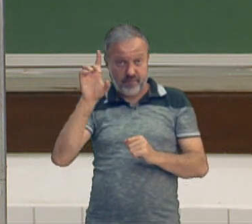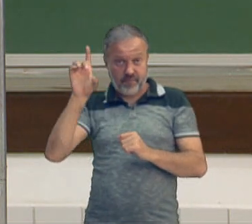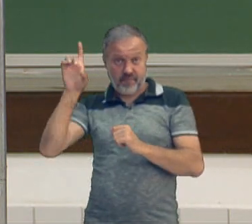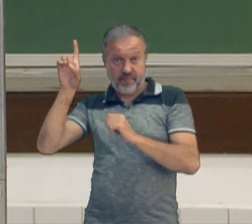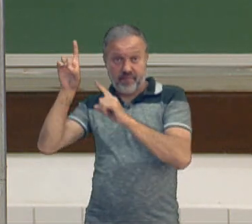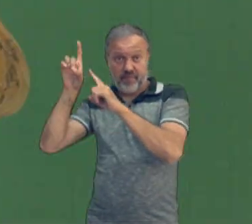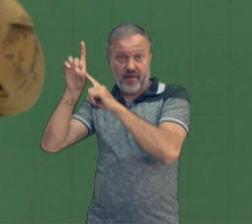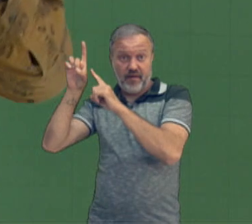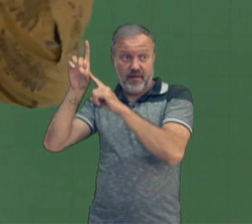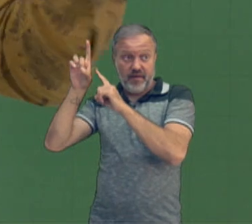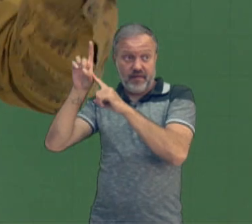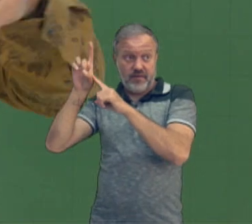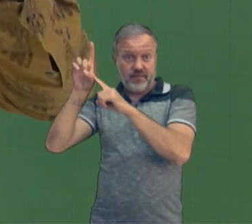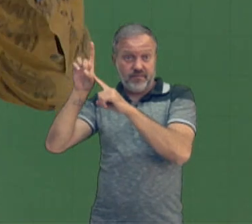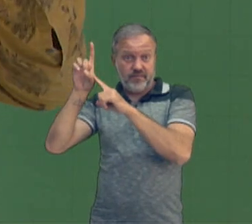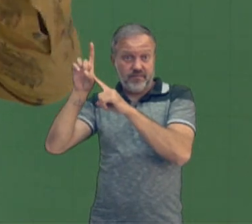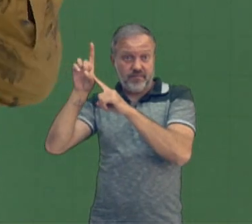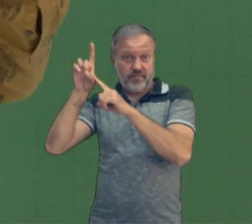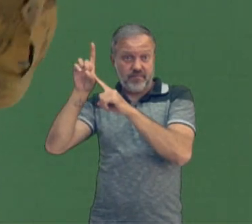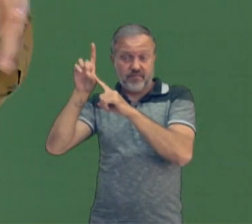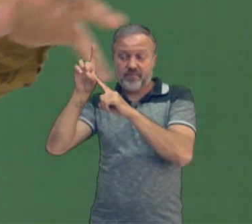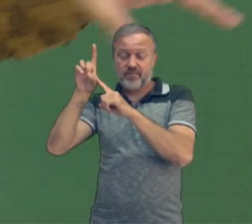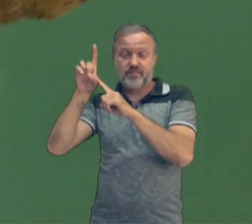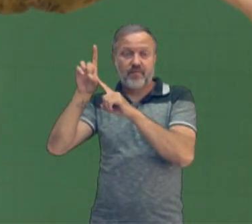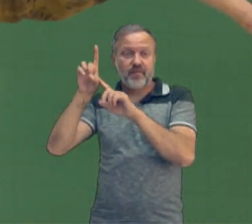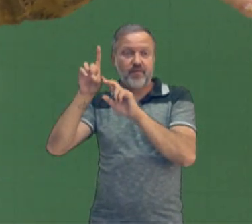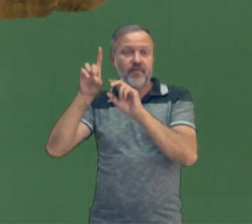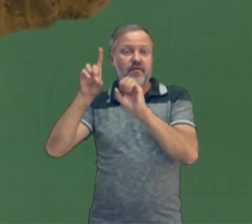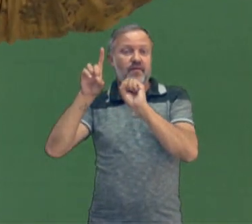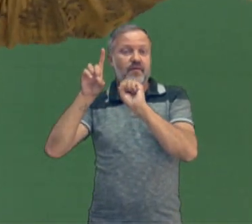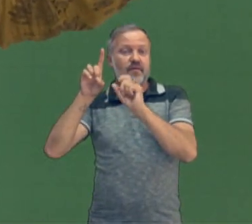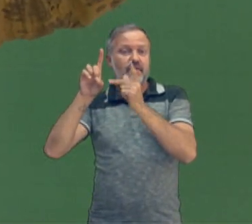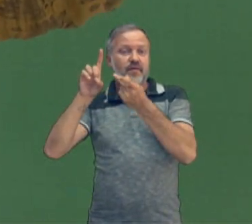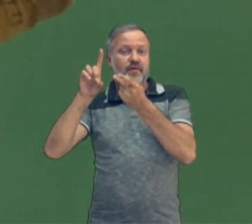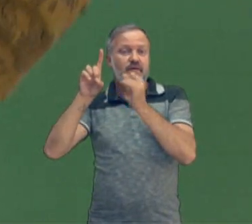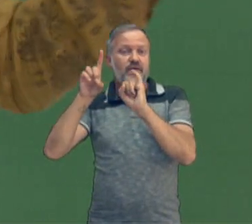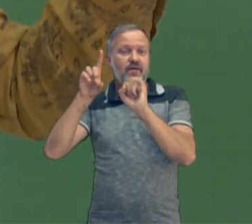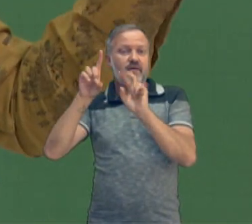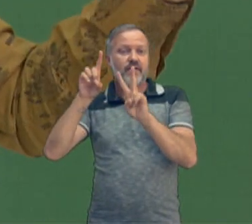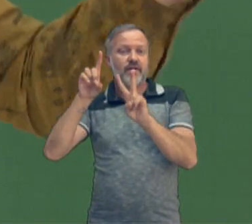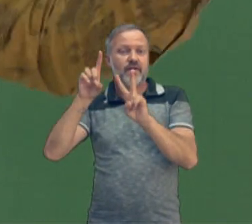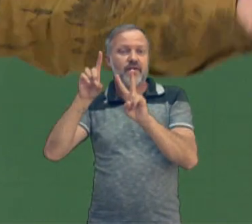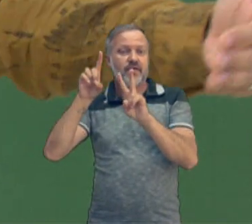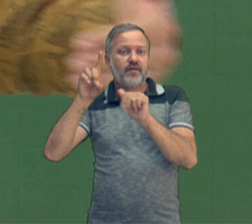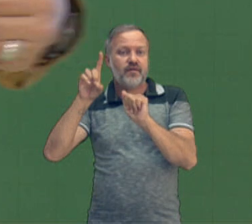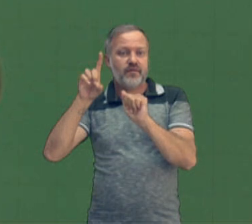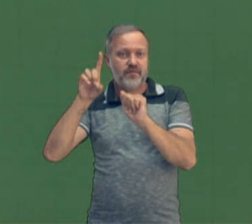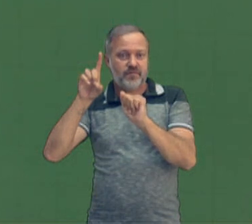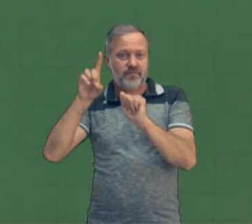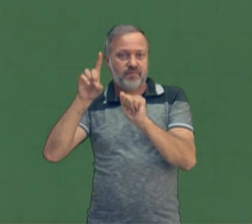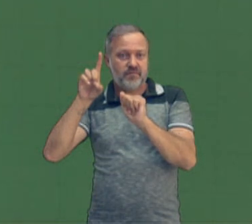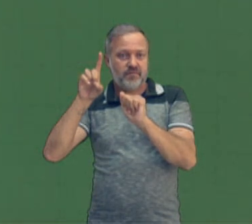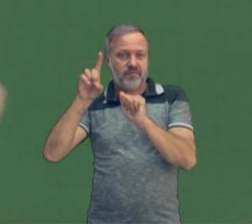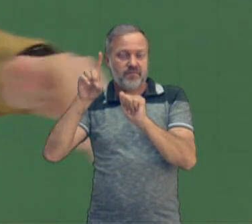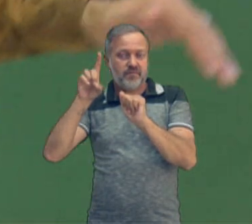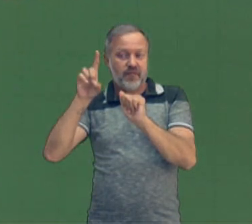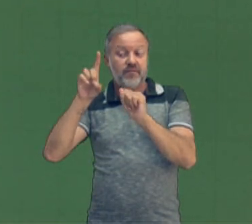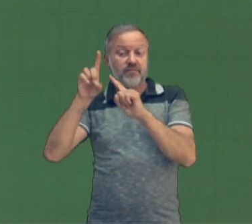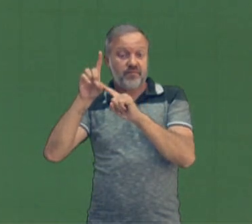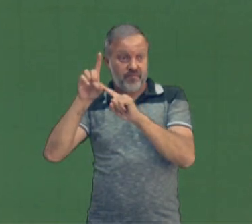gênero feminino, mas a divindade, as divindades. Porém, Shiva é o Shiva senhor